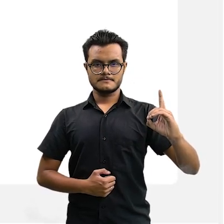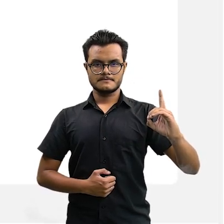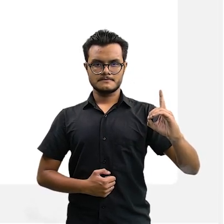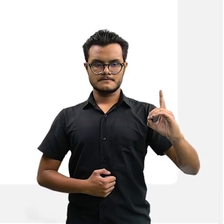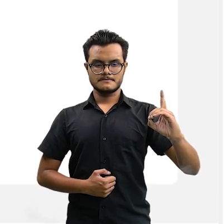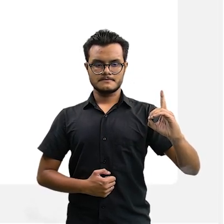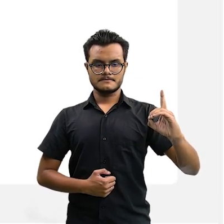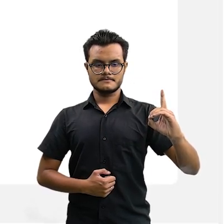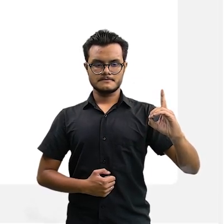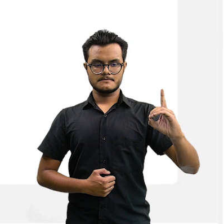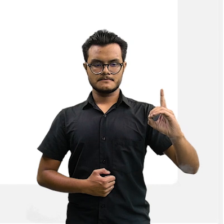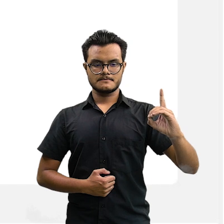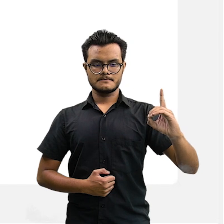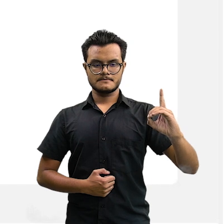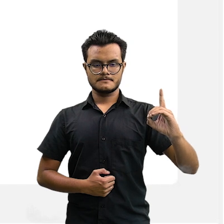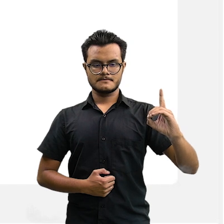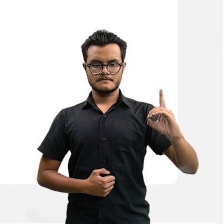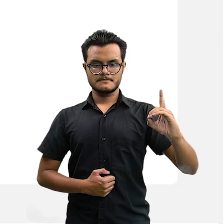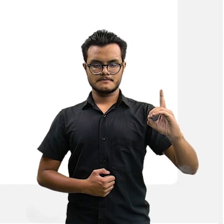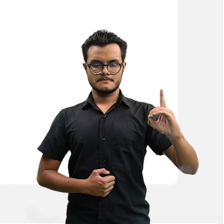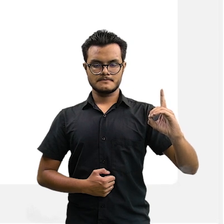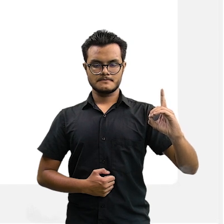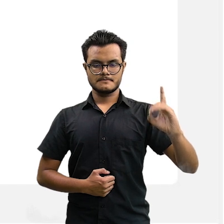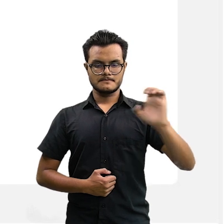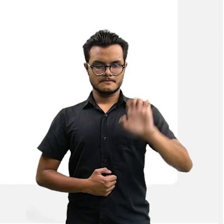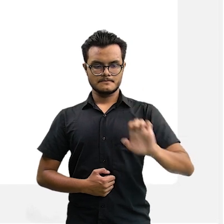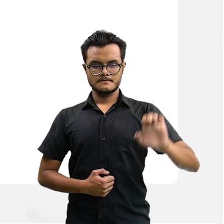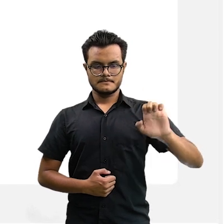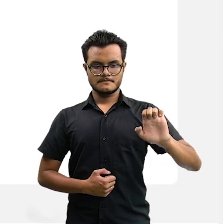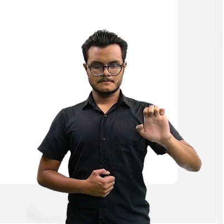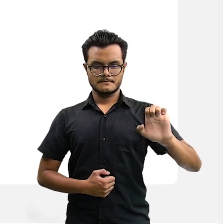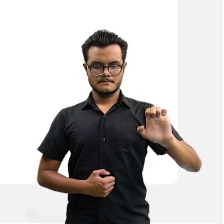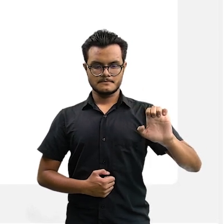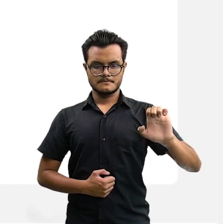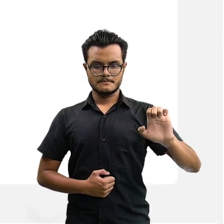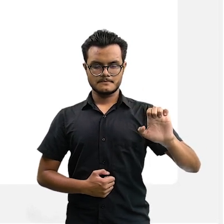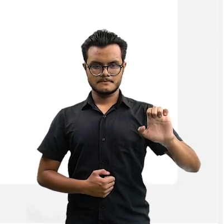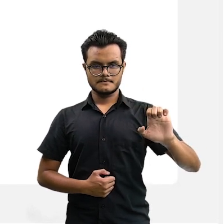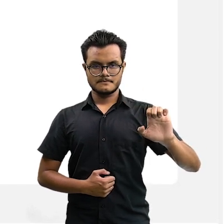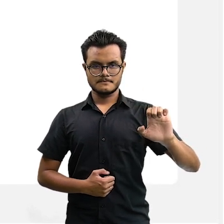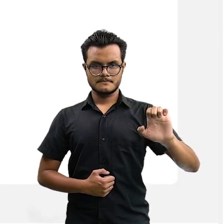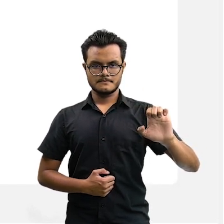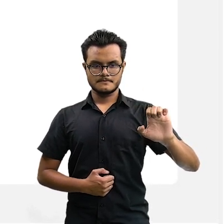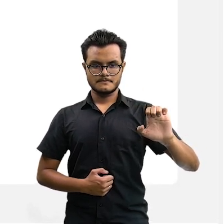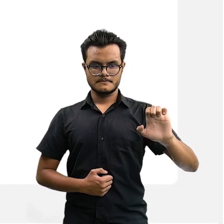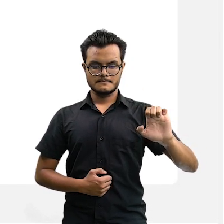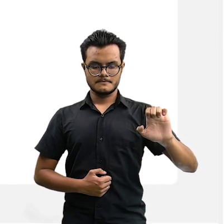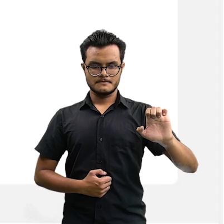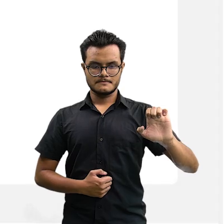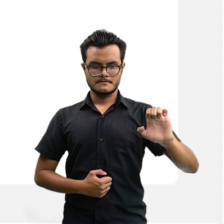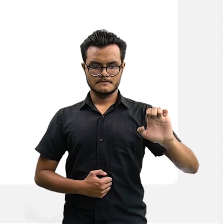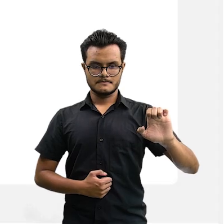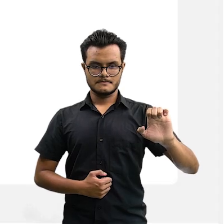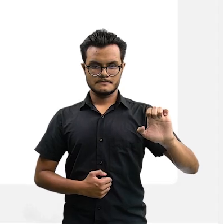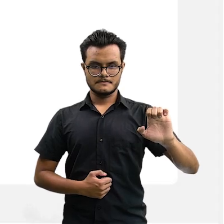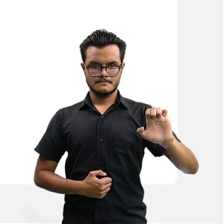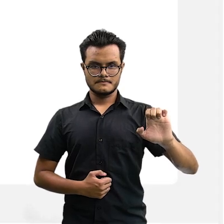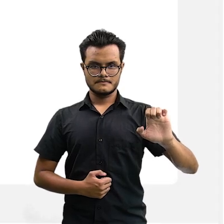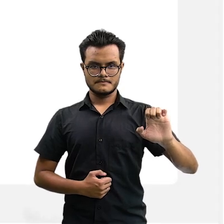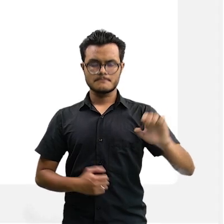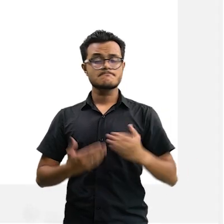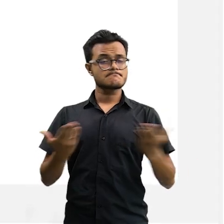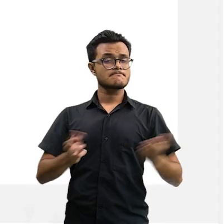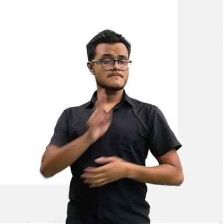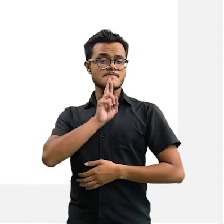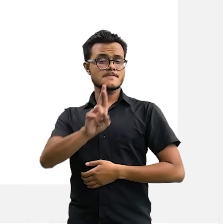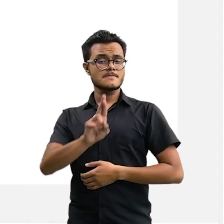ao longo dos axônios, aumentar a velocidade da condução do impulso nervoso. Qual será